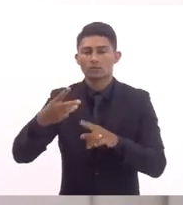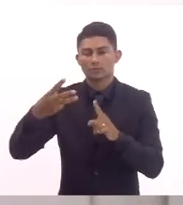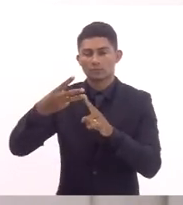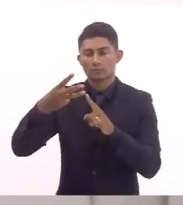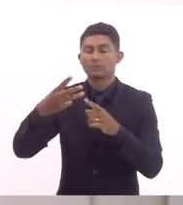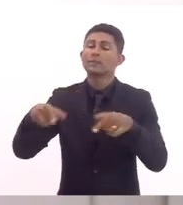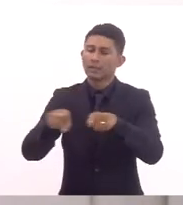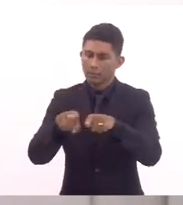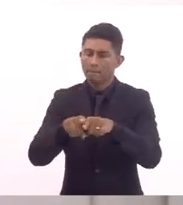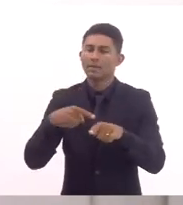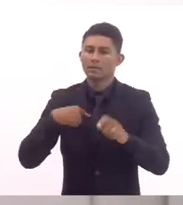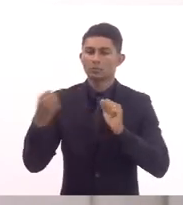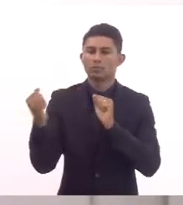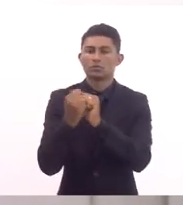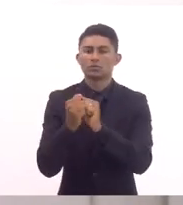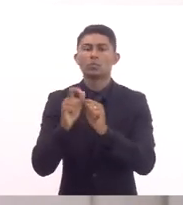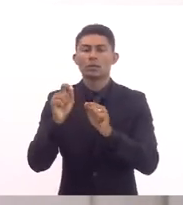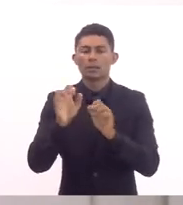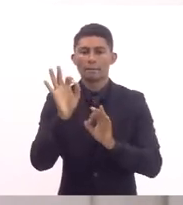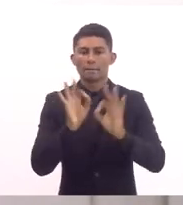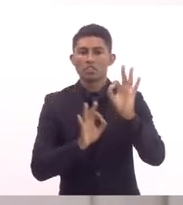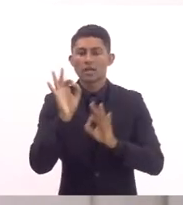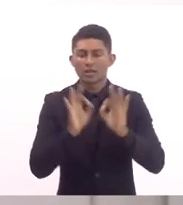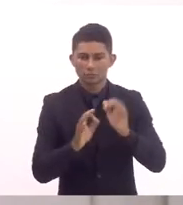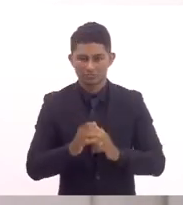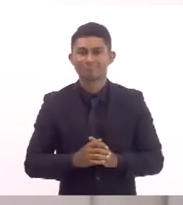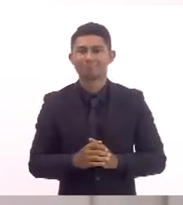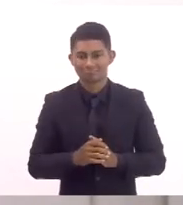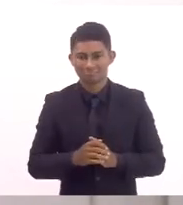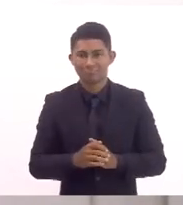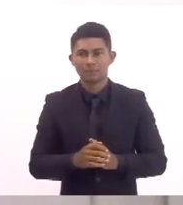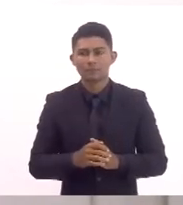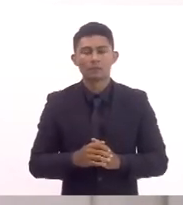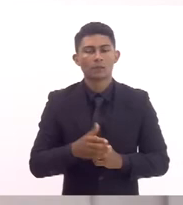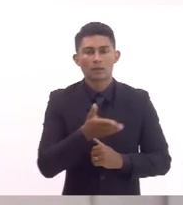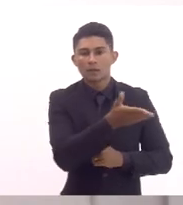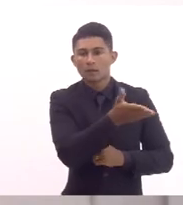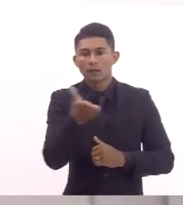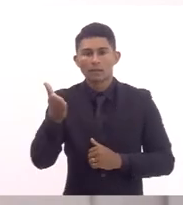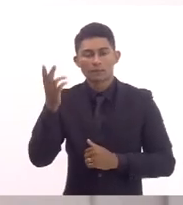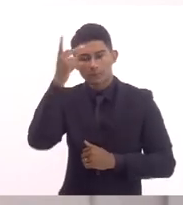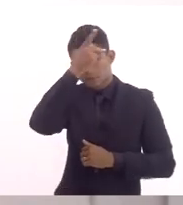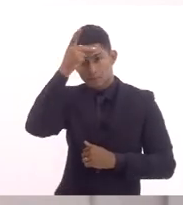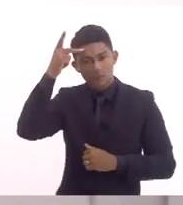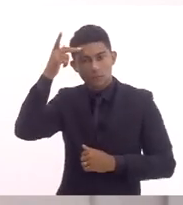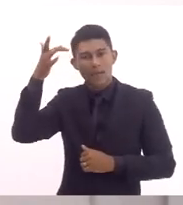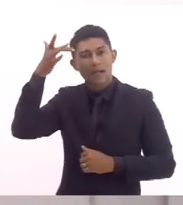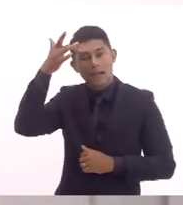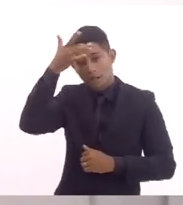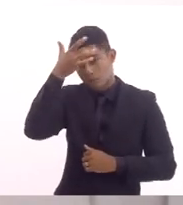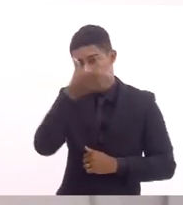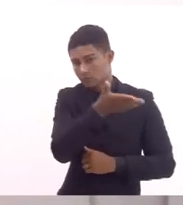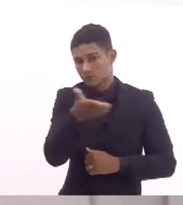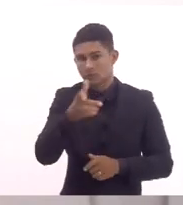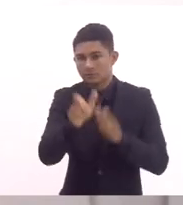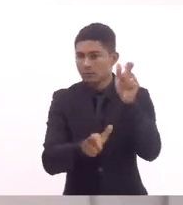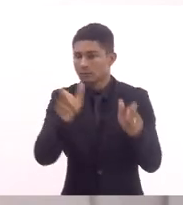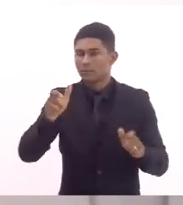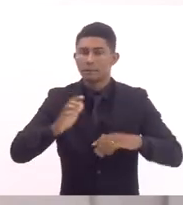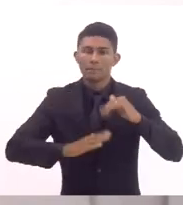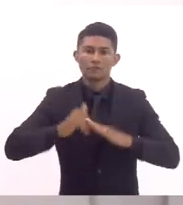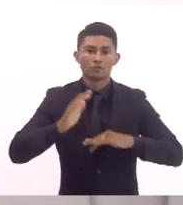do GT é o projeto cuidando de quem cuida' projeto para cuidado da saúde mental dos profissionais da assistência à